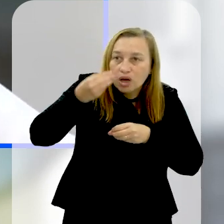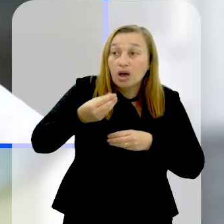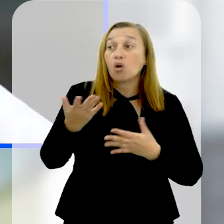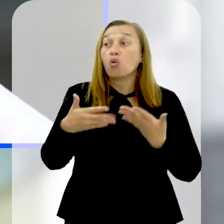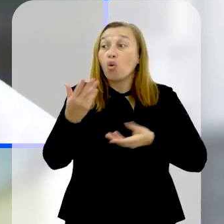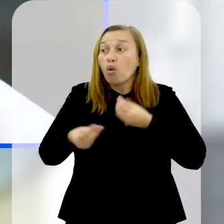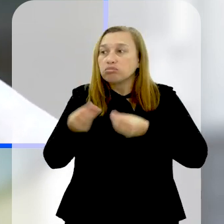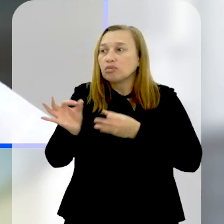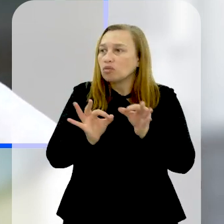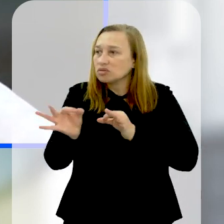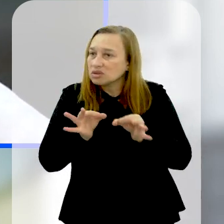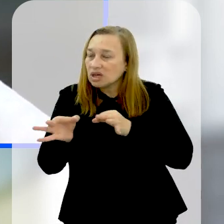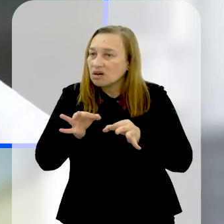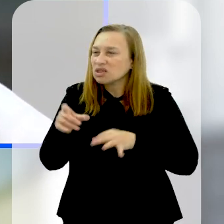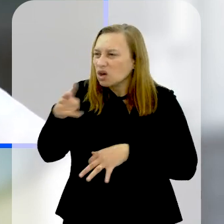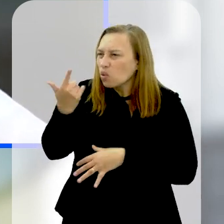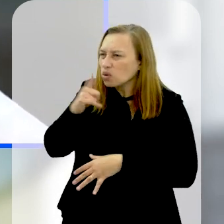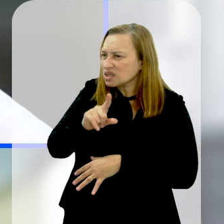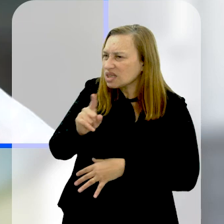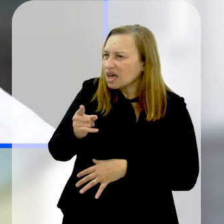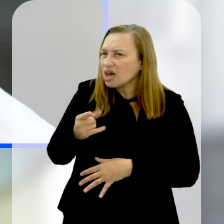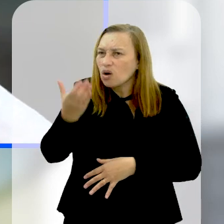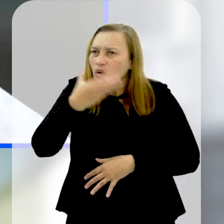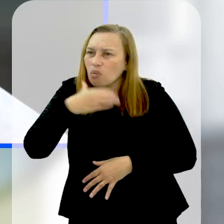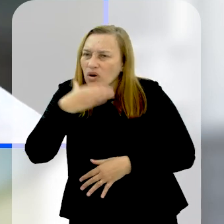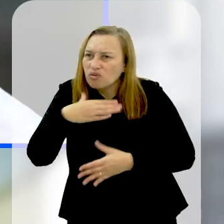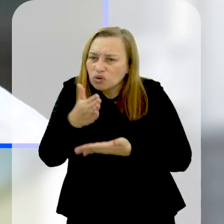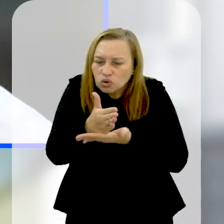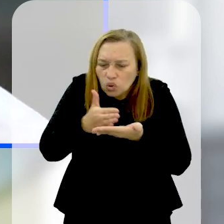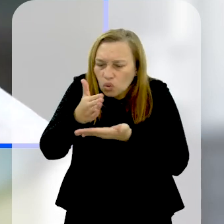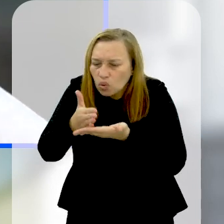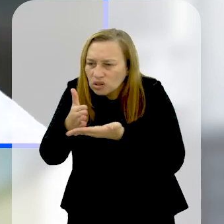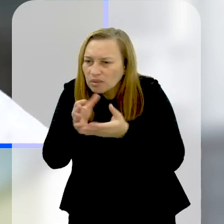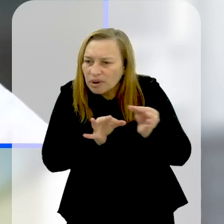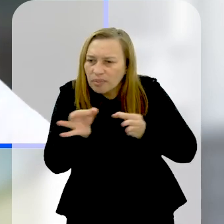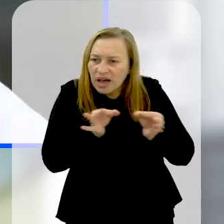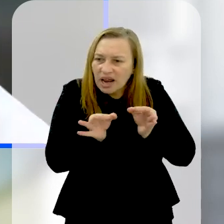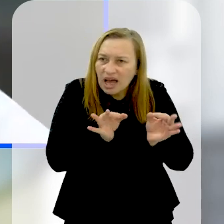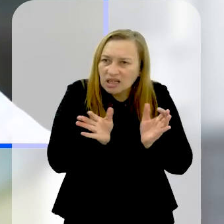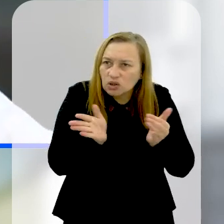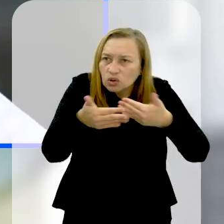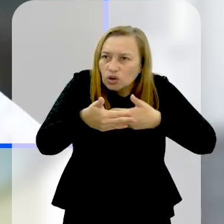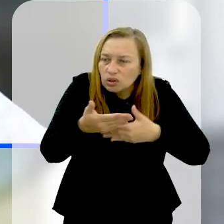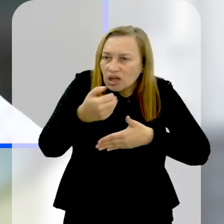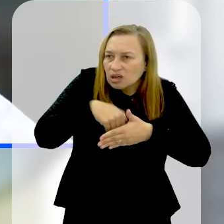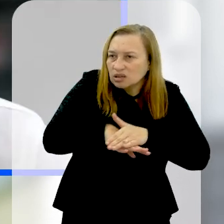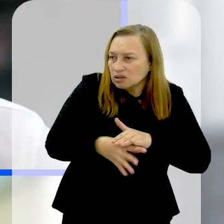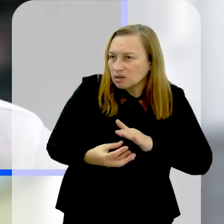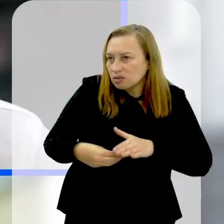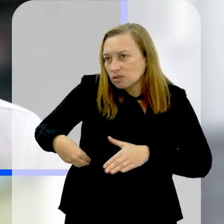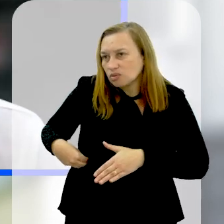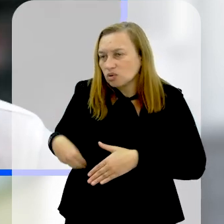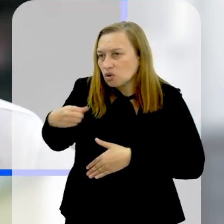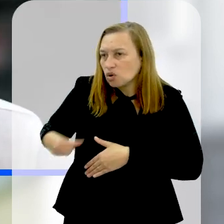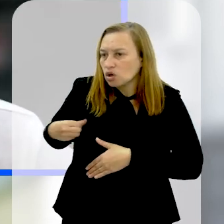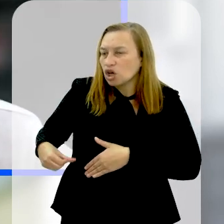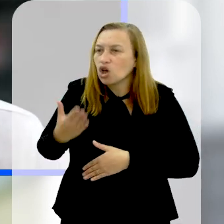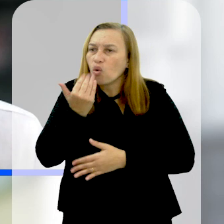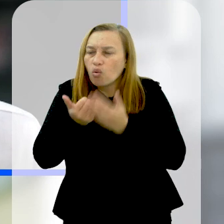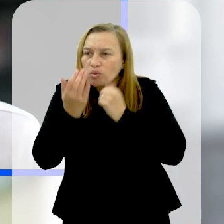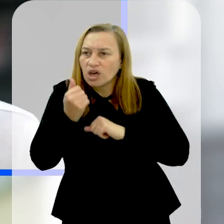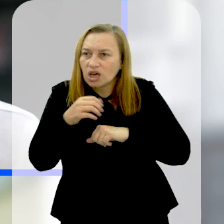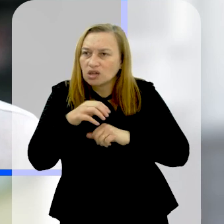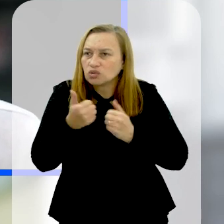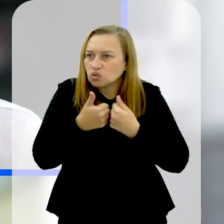Tá, como que a gente pode organizar isso? Você consegue deixar uma fruta cortada na geladeira dentro de um pote, botar na bolsa e comer